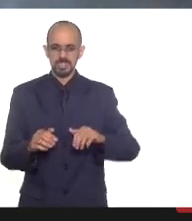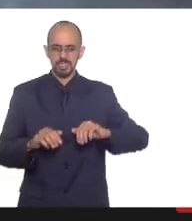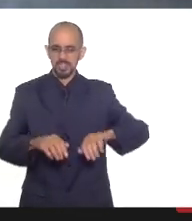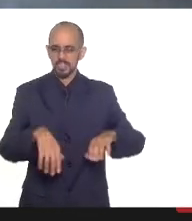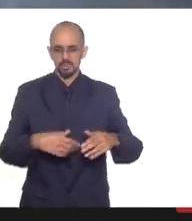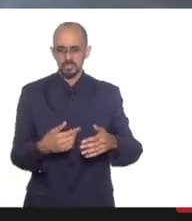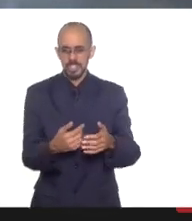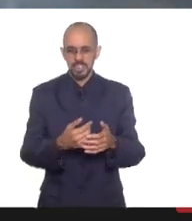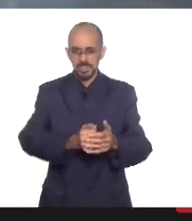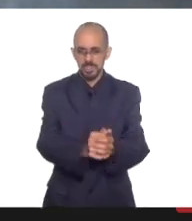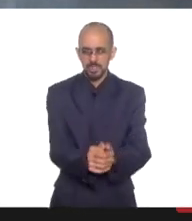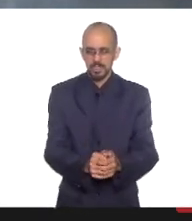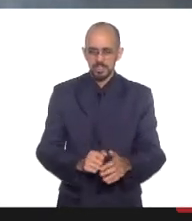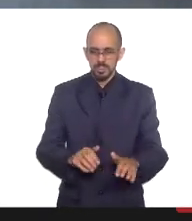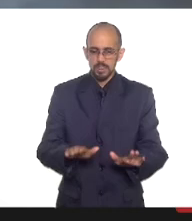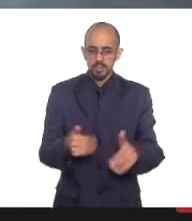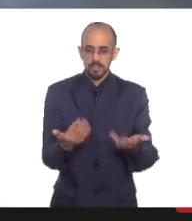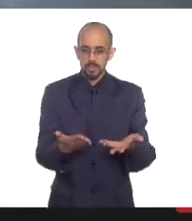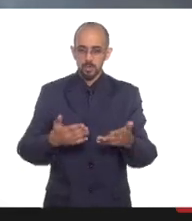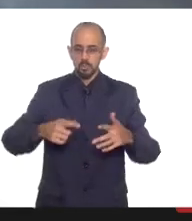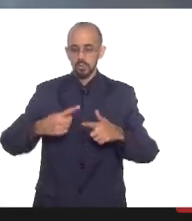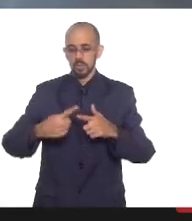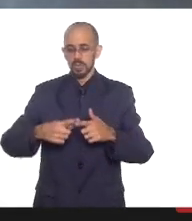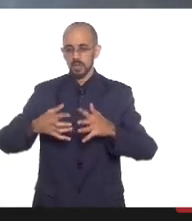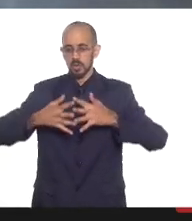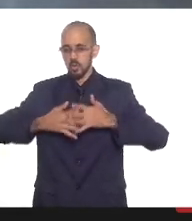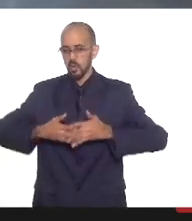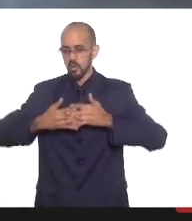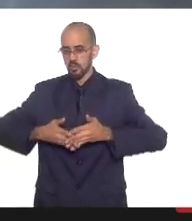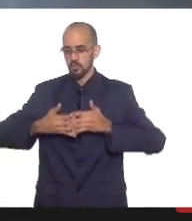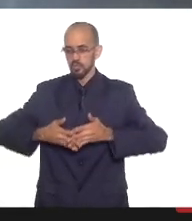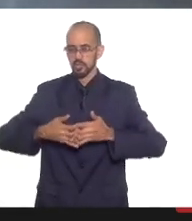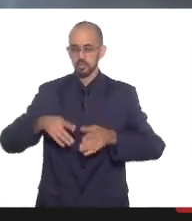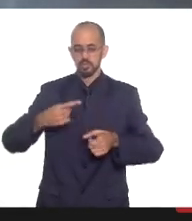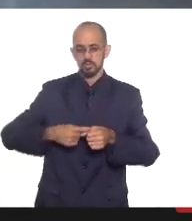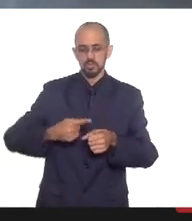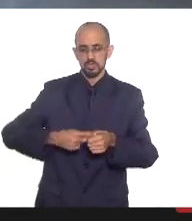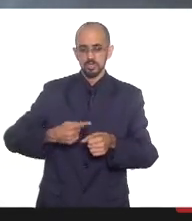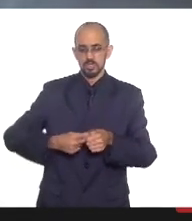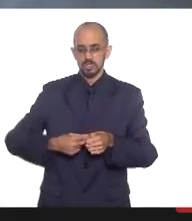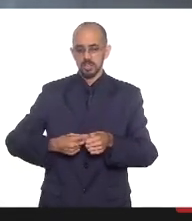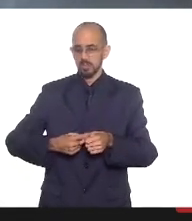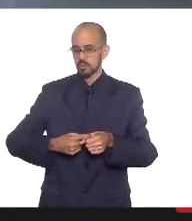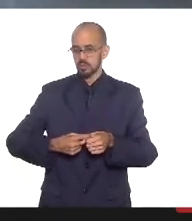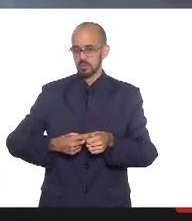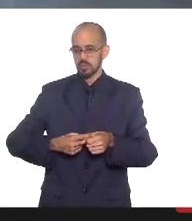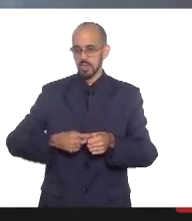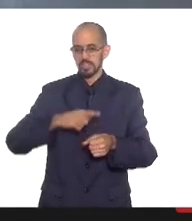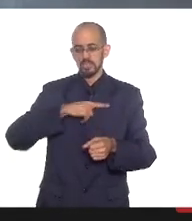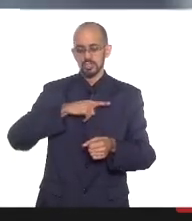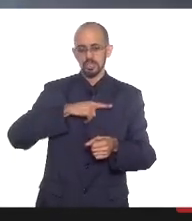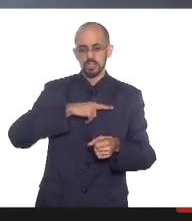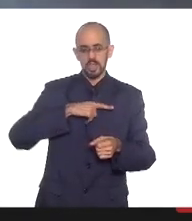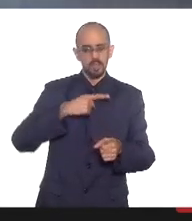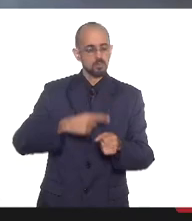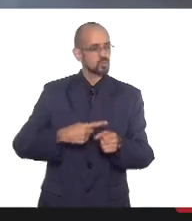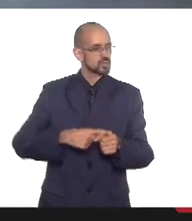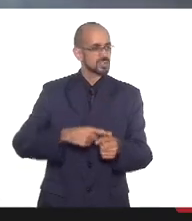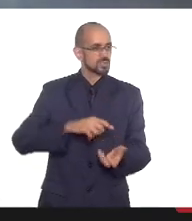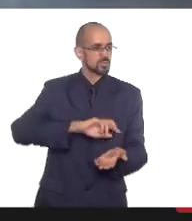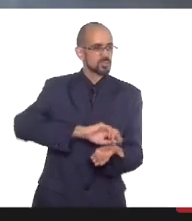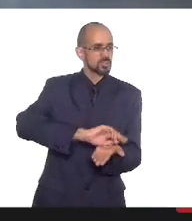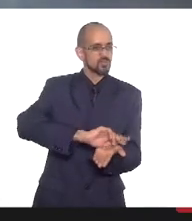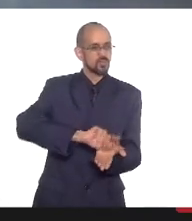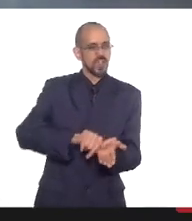ser ajustado é porque todo mundo há poucos municípios ela sobre nós temos municípios em vários outros diversos